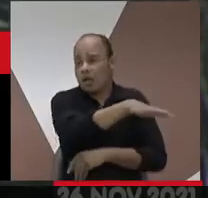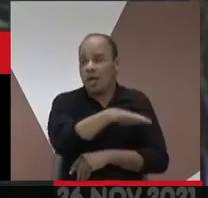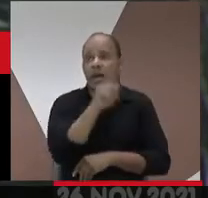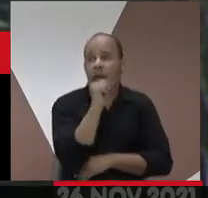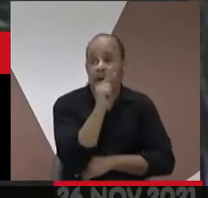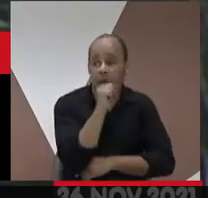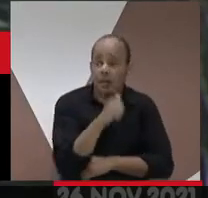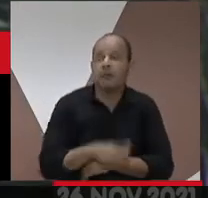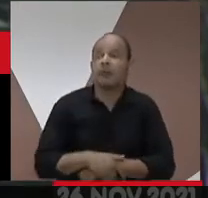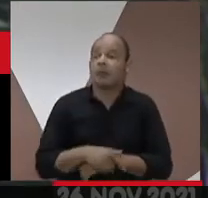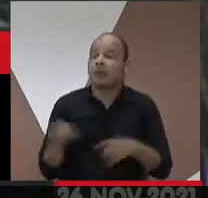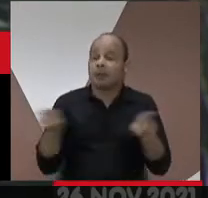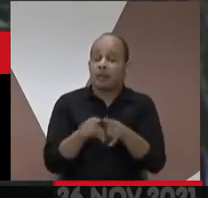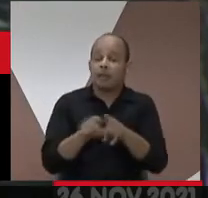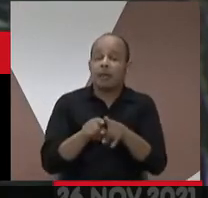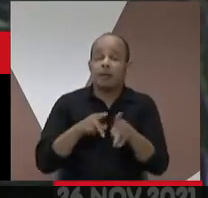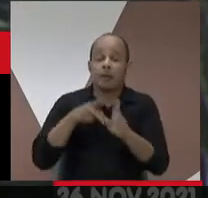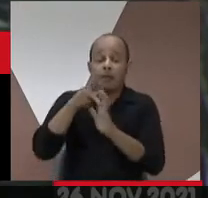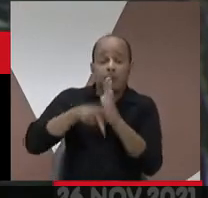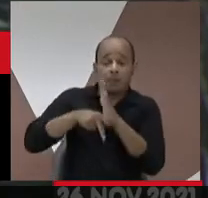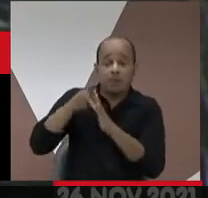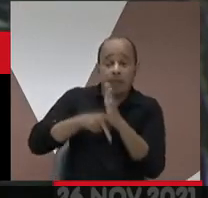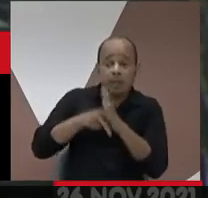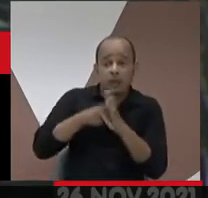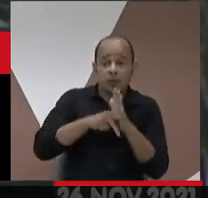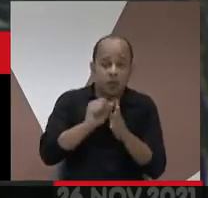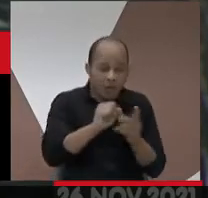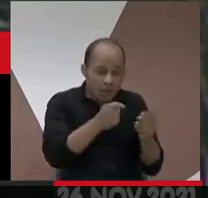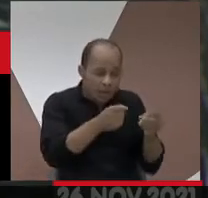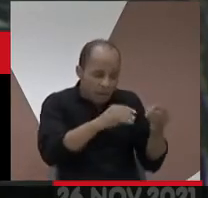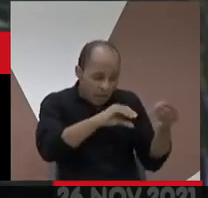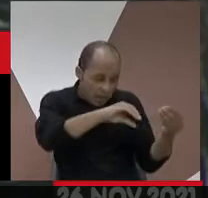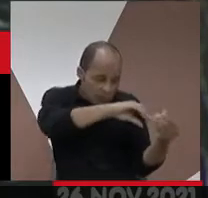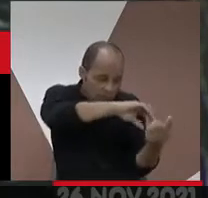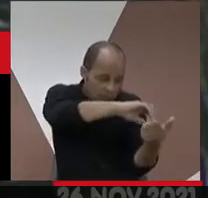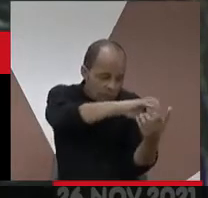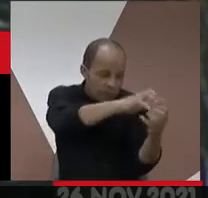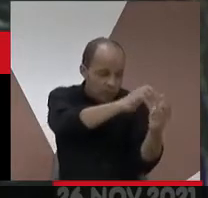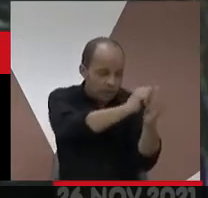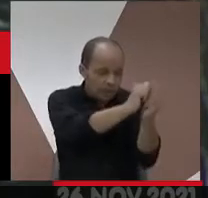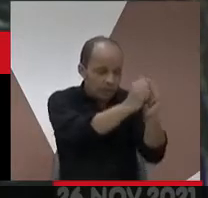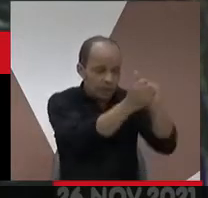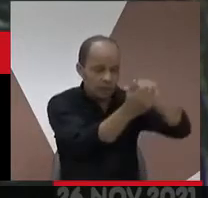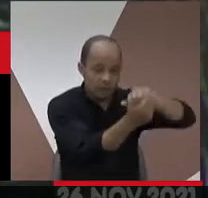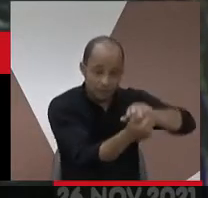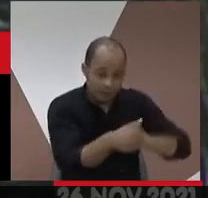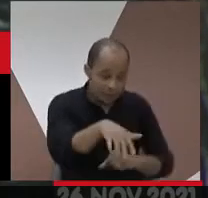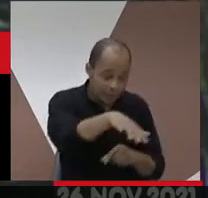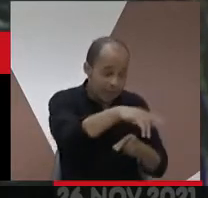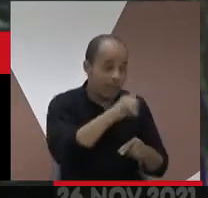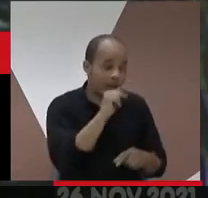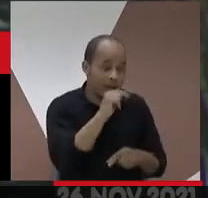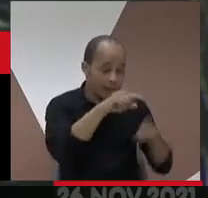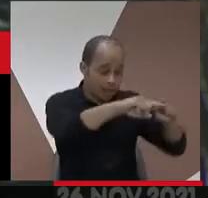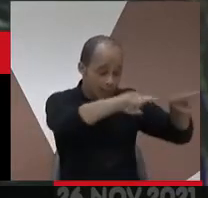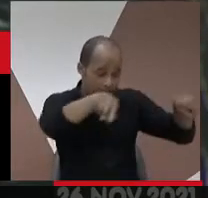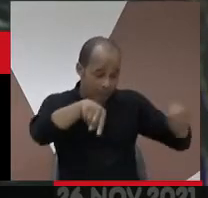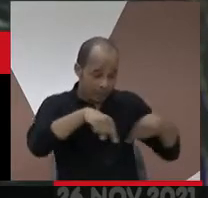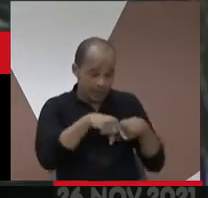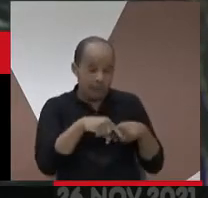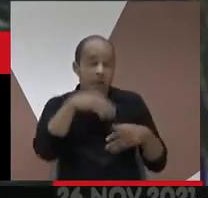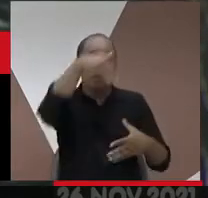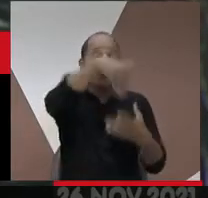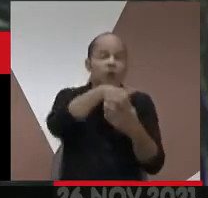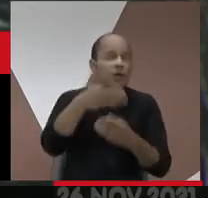pelo plano de manejo da APA Vargem das Flores, que estava para ser votado na terça-feira, na